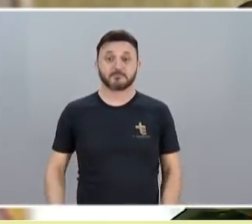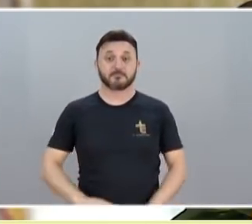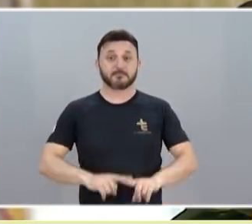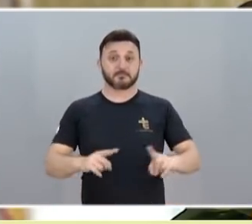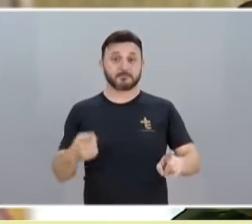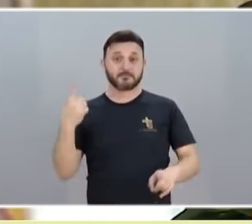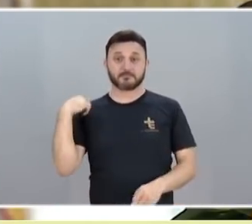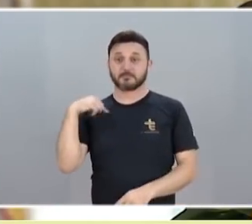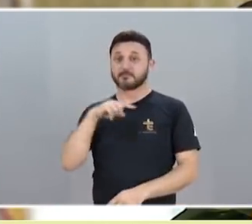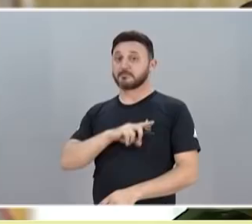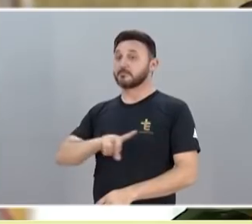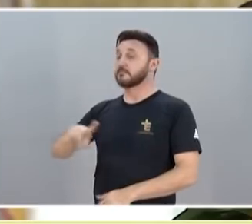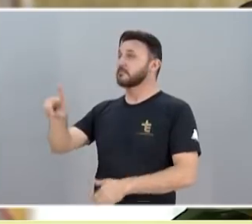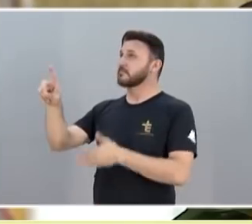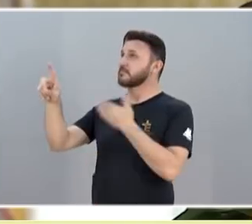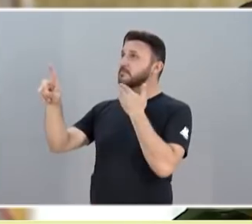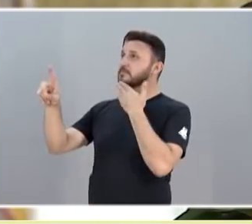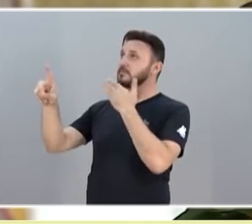Sobre